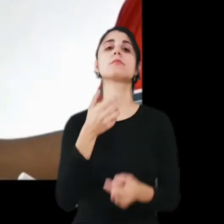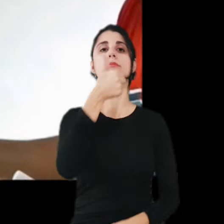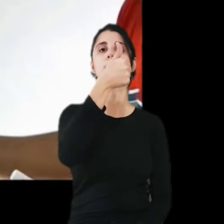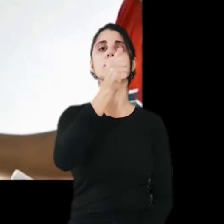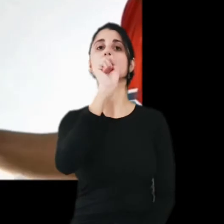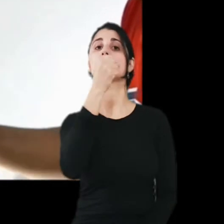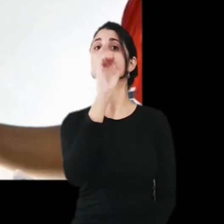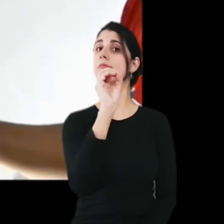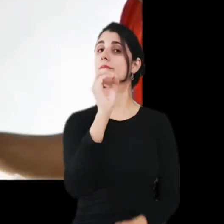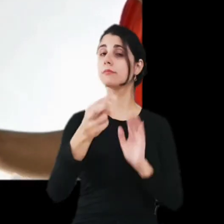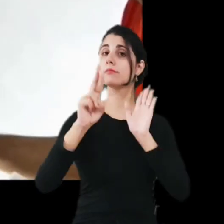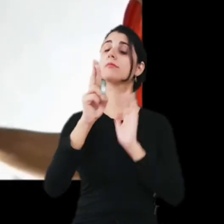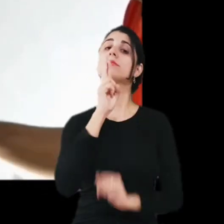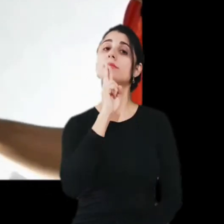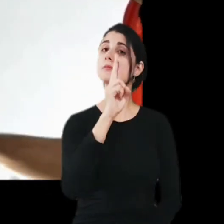A resposta,